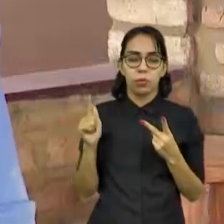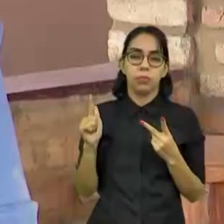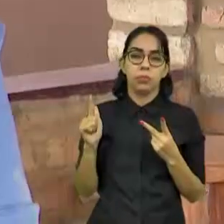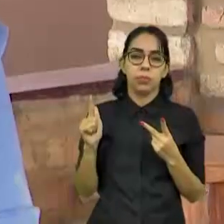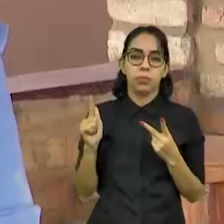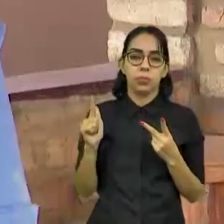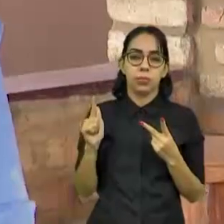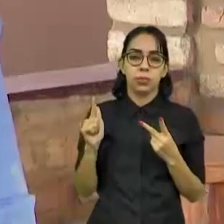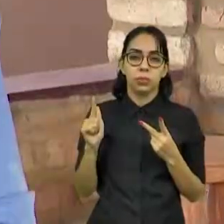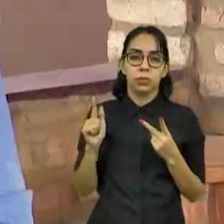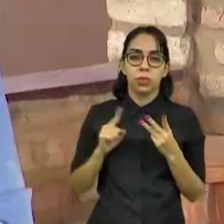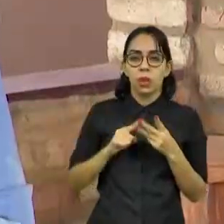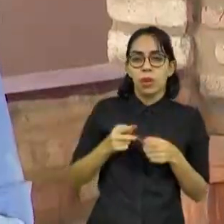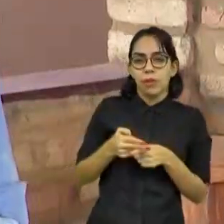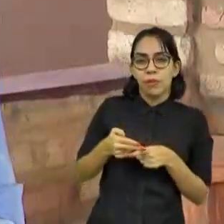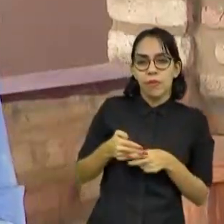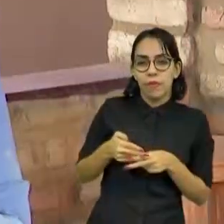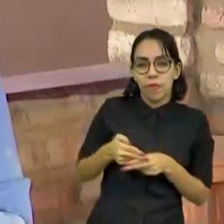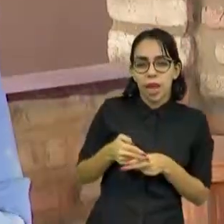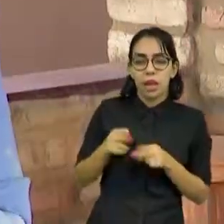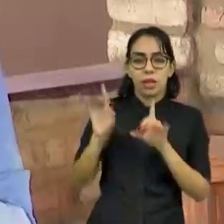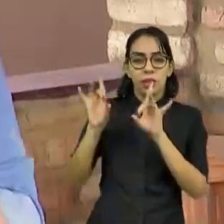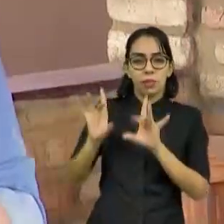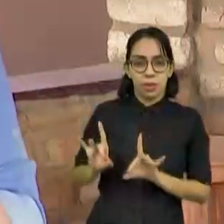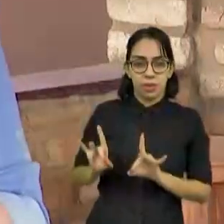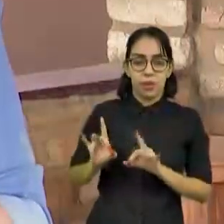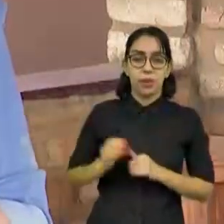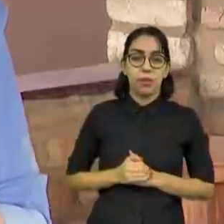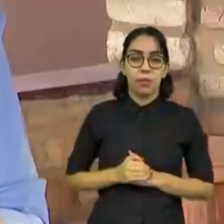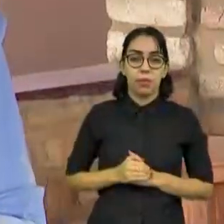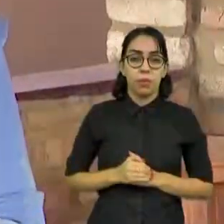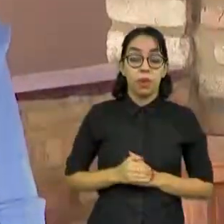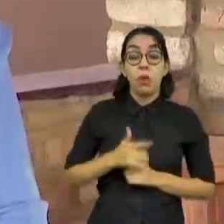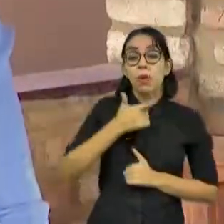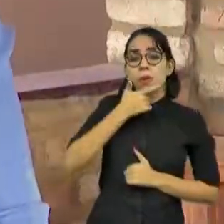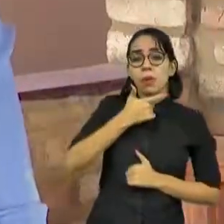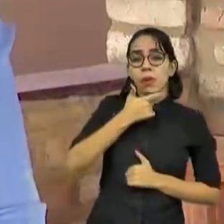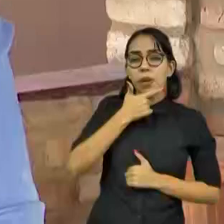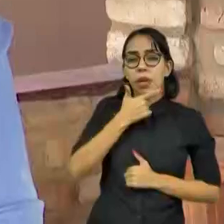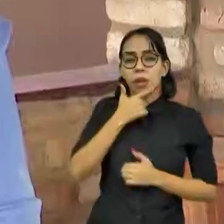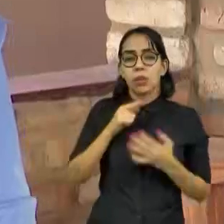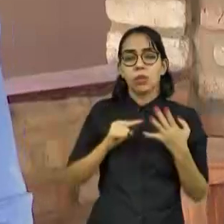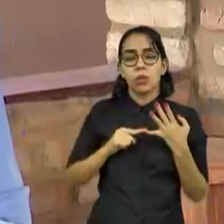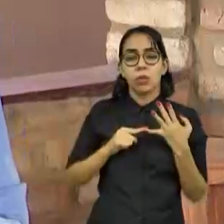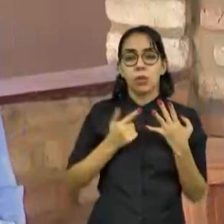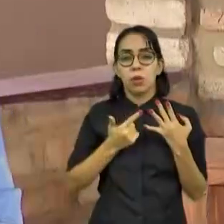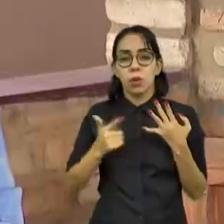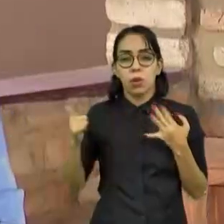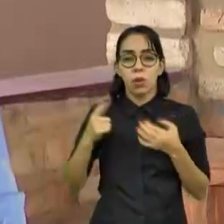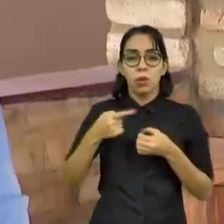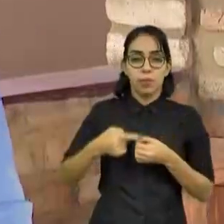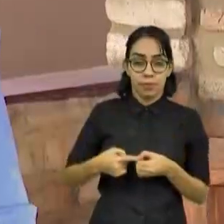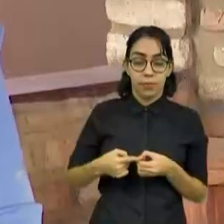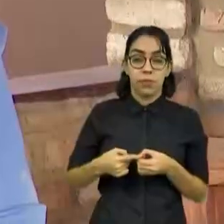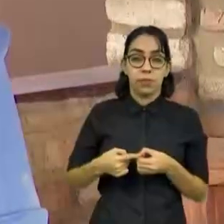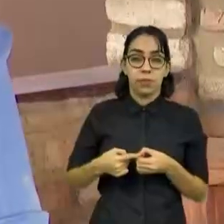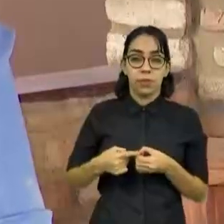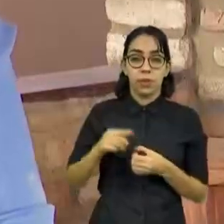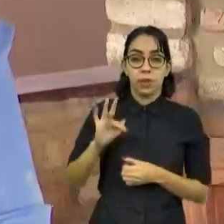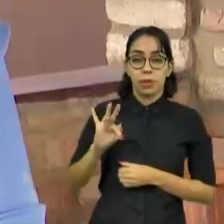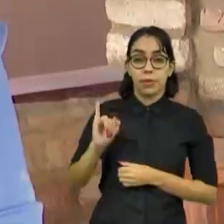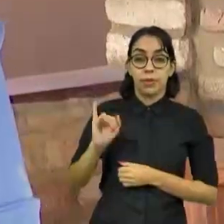as facas e cutelaria. Em Jaguaribe, o queijo coalho. Em Tianguá, a fibra do croá de